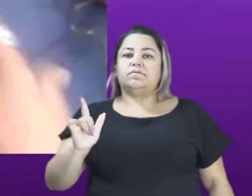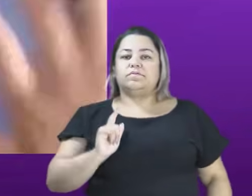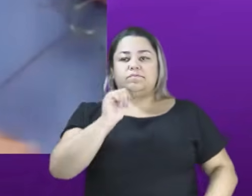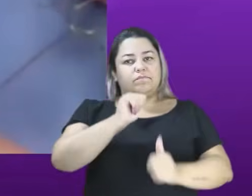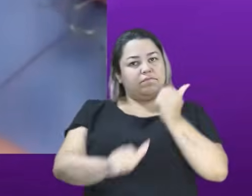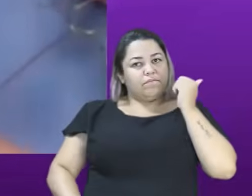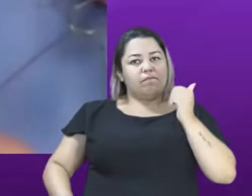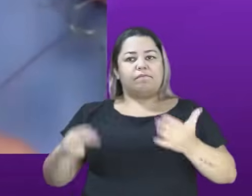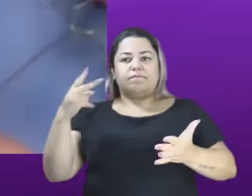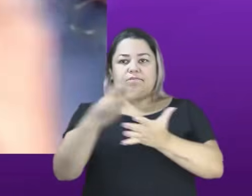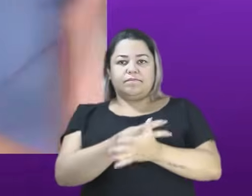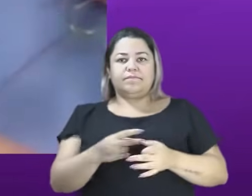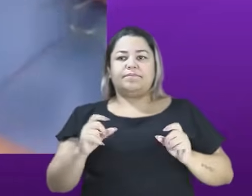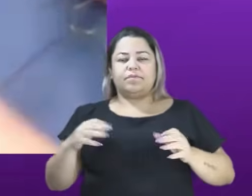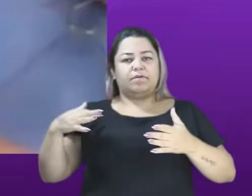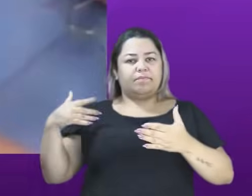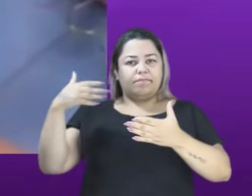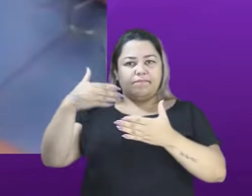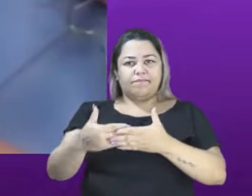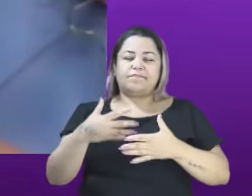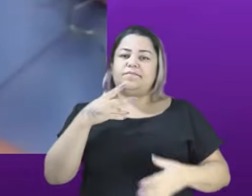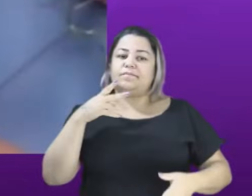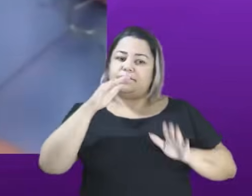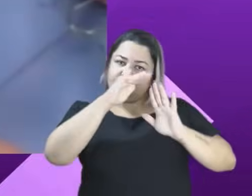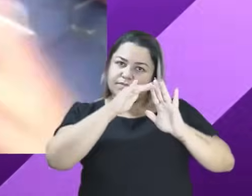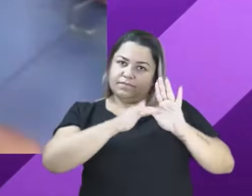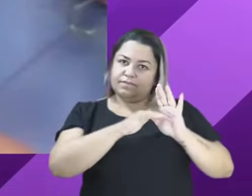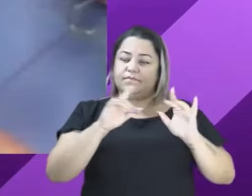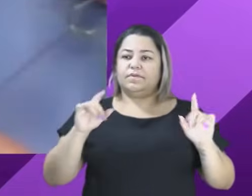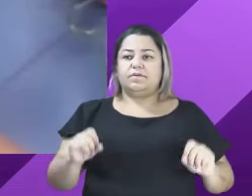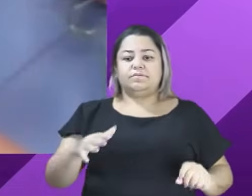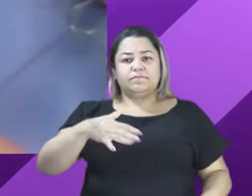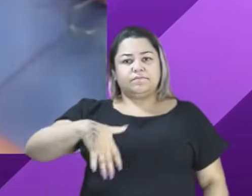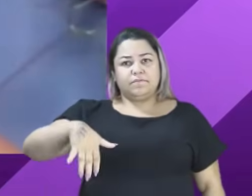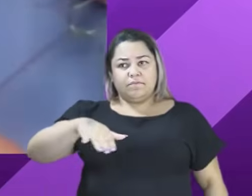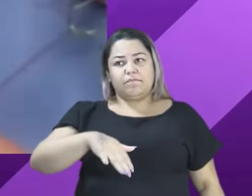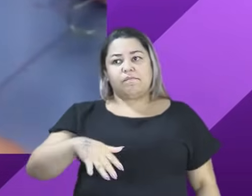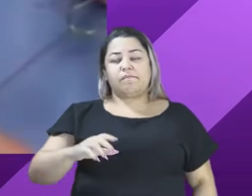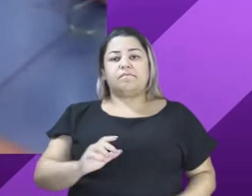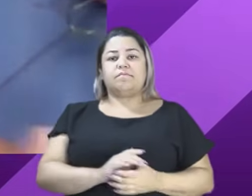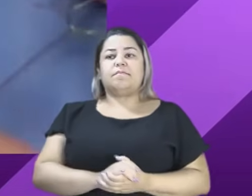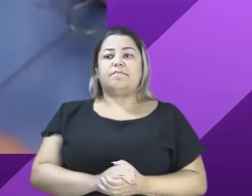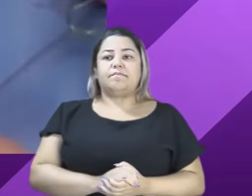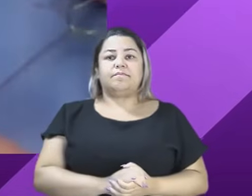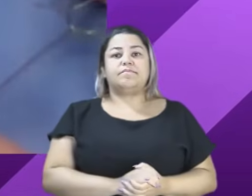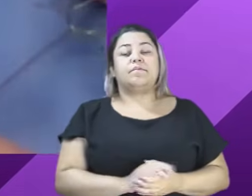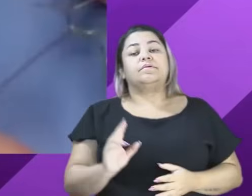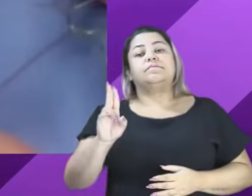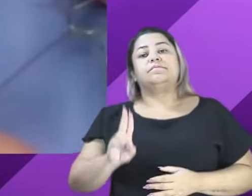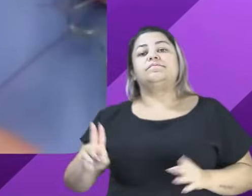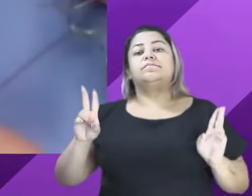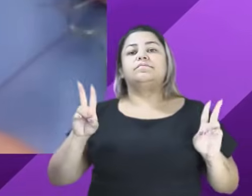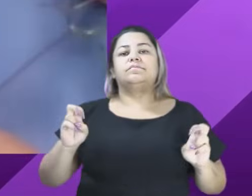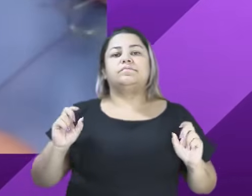Isso impacta nos avanços, nas pautas, né, dessas maiorias minorizadas, né? Aqui eu vou utilizar esse